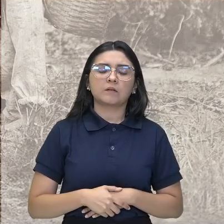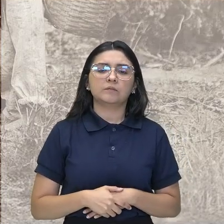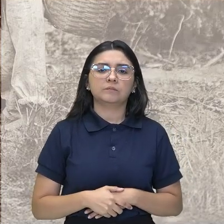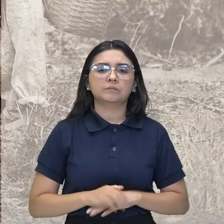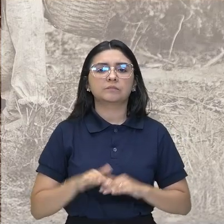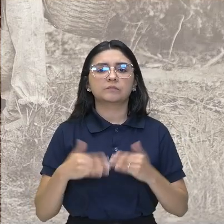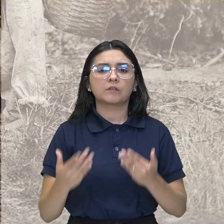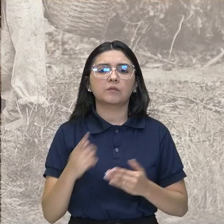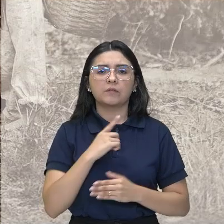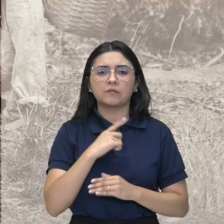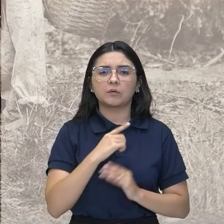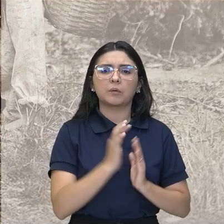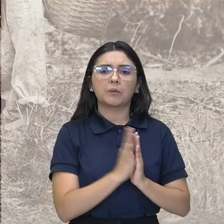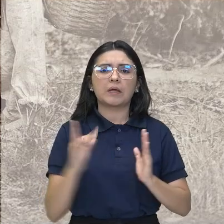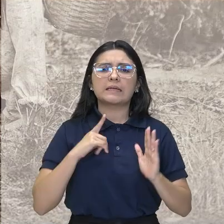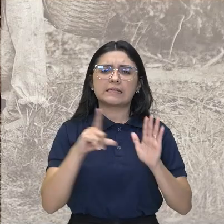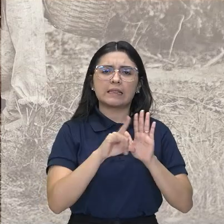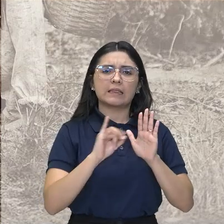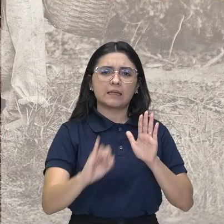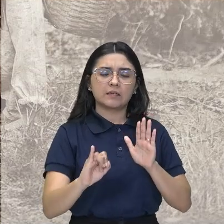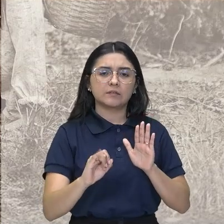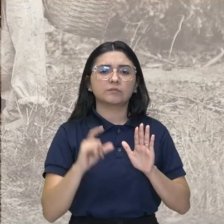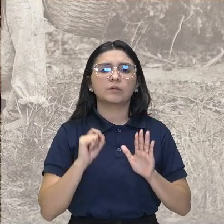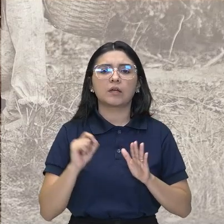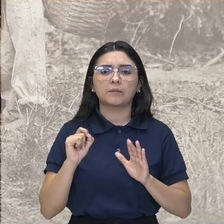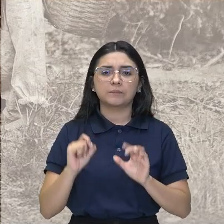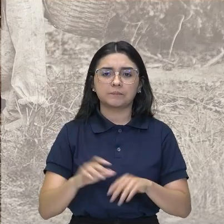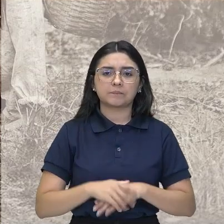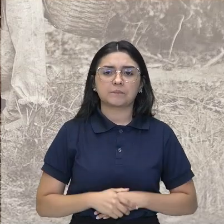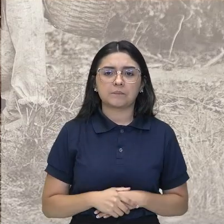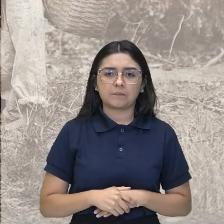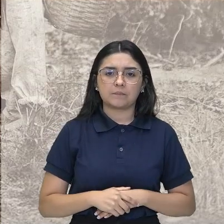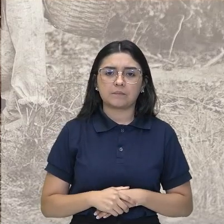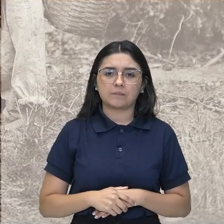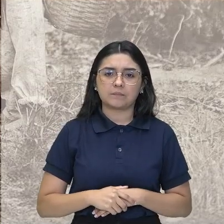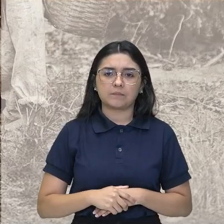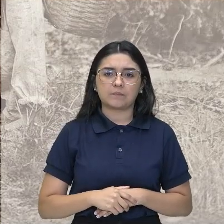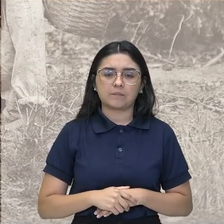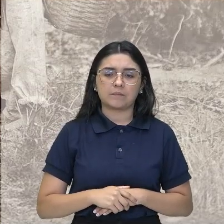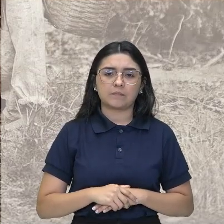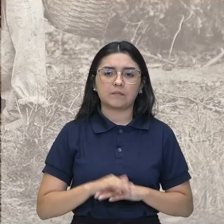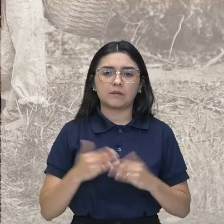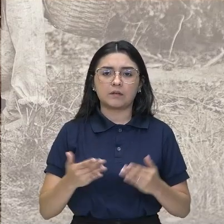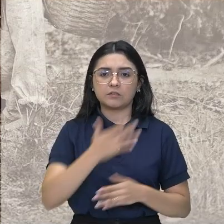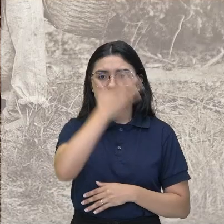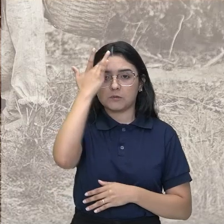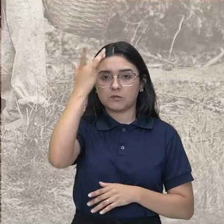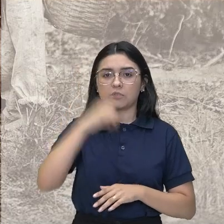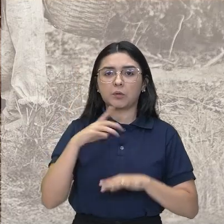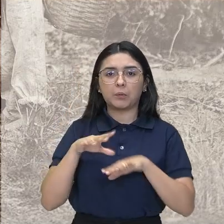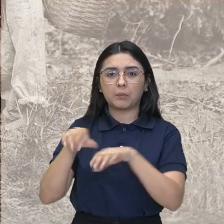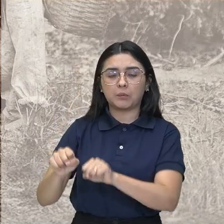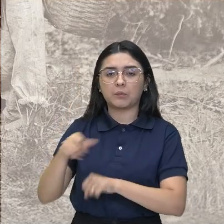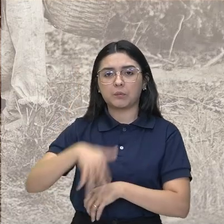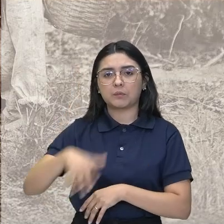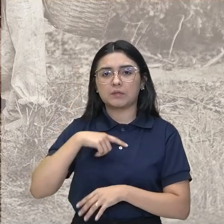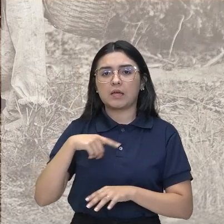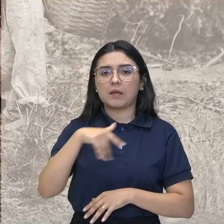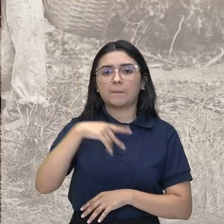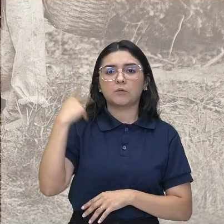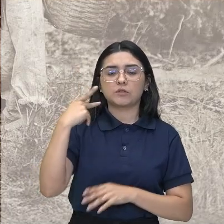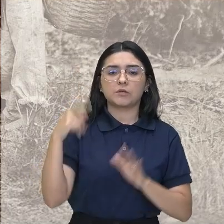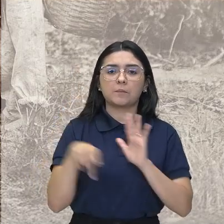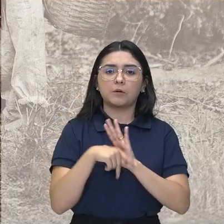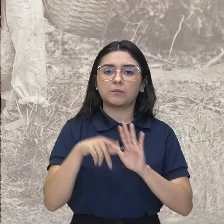seu tempo, essa lei assinalou o predomínio dos grandes proprietários de terras no cenário político do